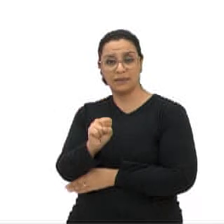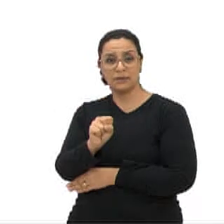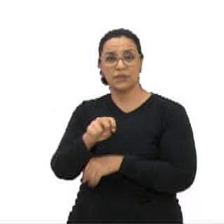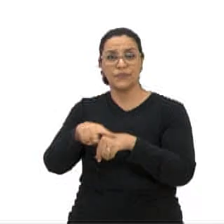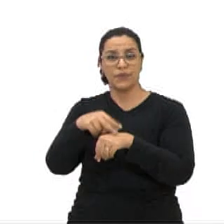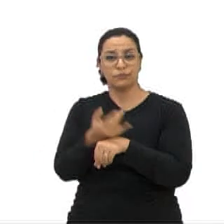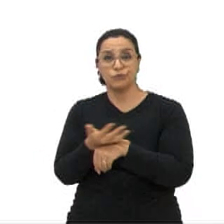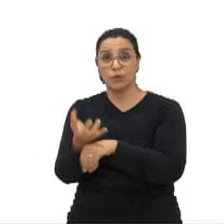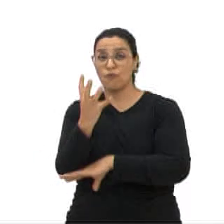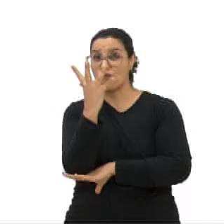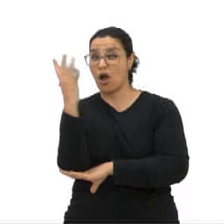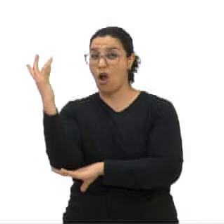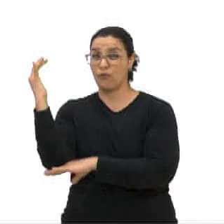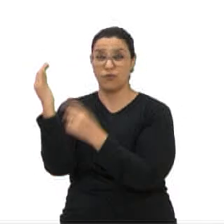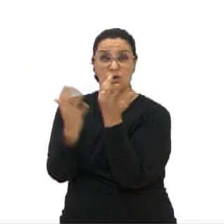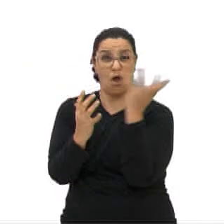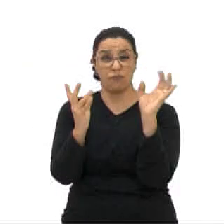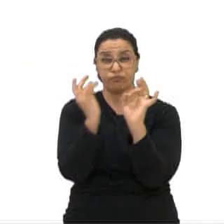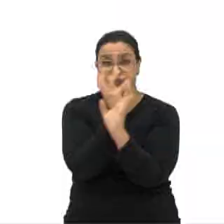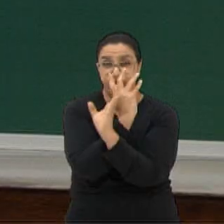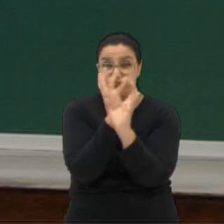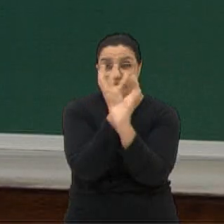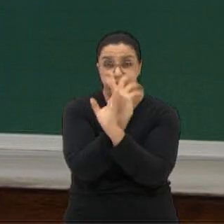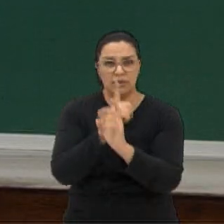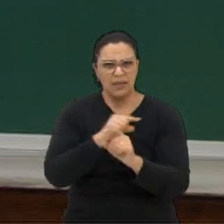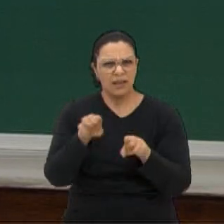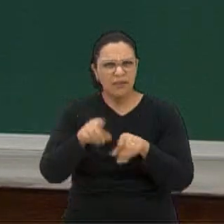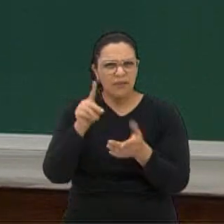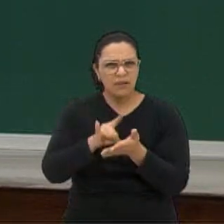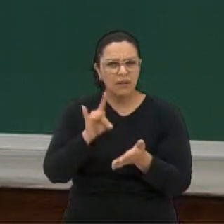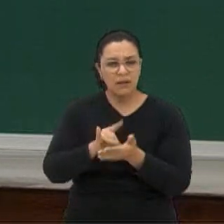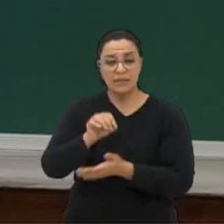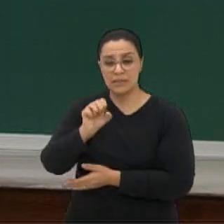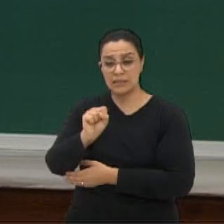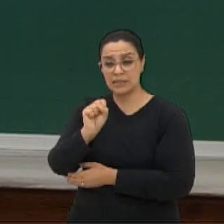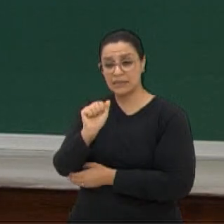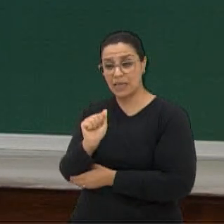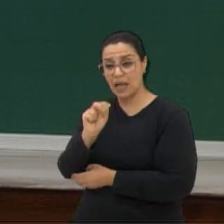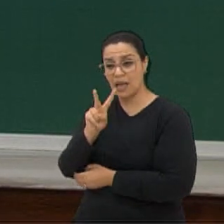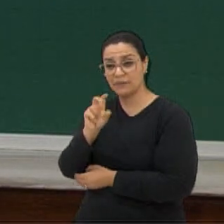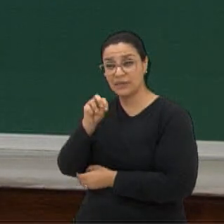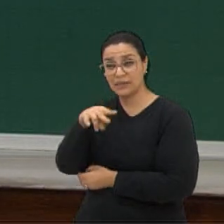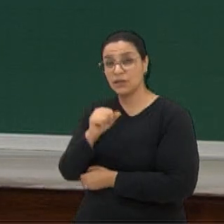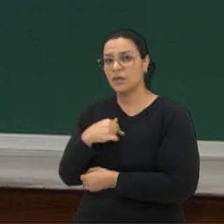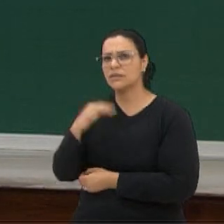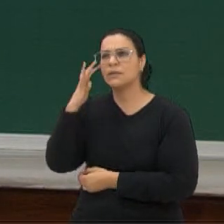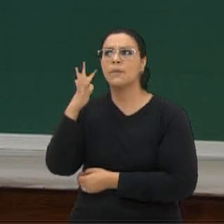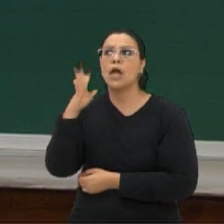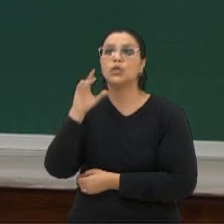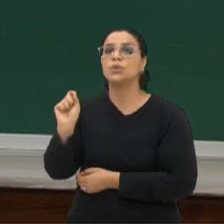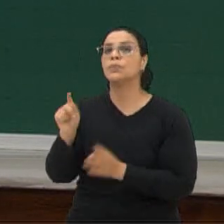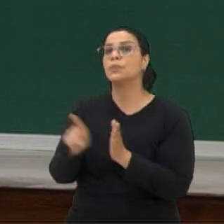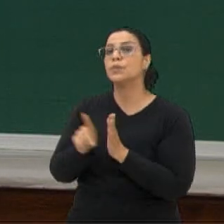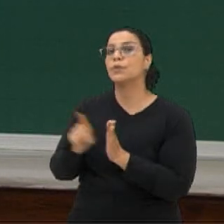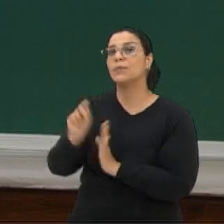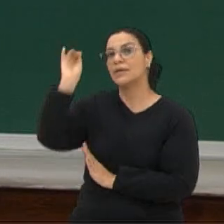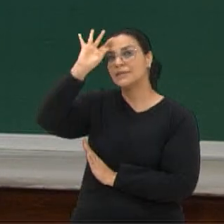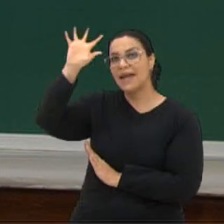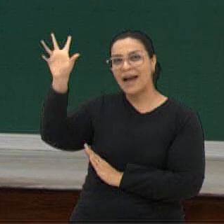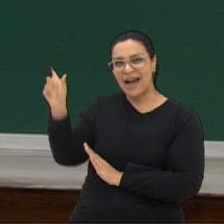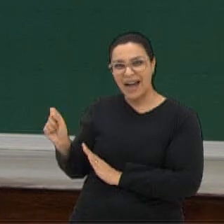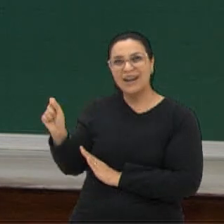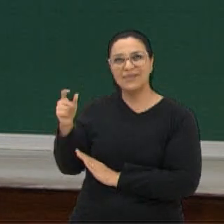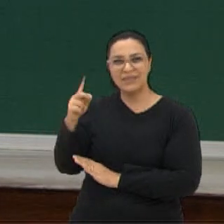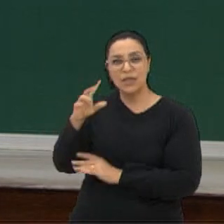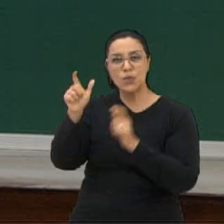vegetação florestal densa. Pensa um pouquinho, ó. Quando a gente fala em savana, a imagem que nos vem à cabeça são das savanas